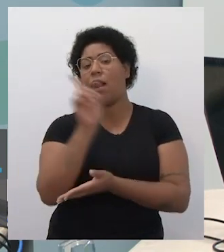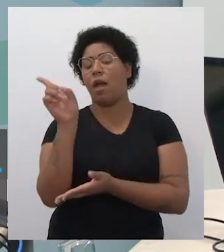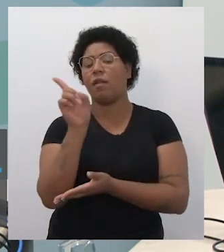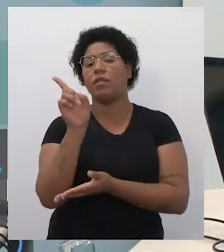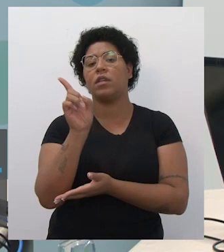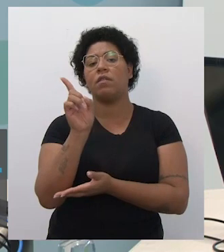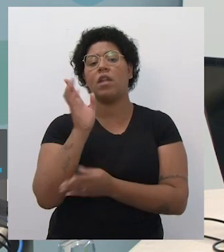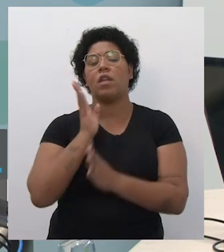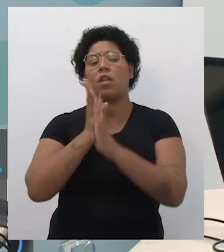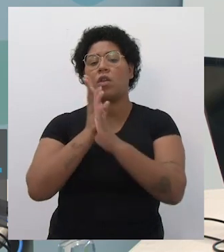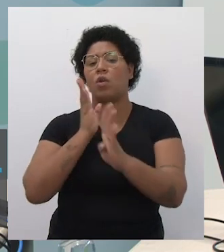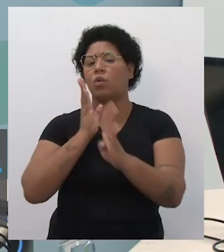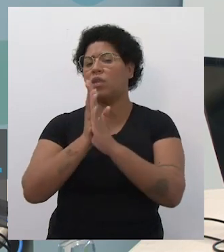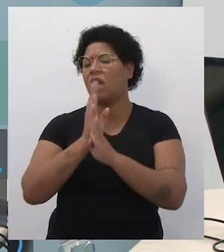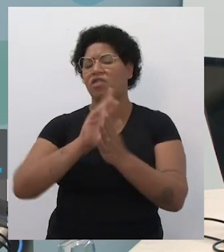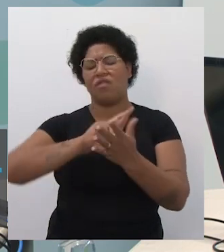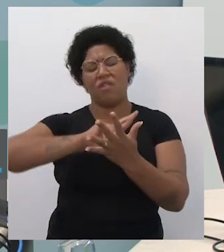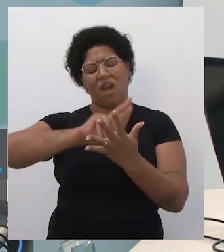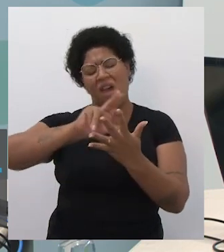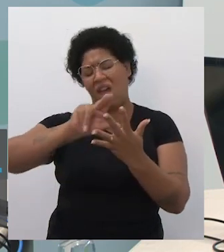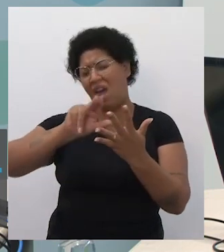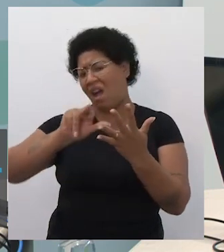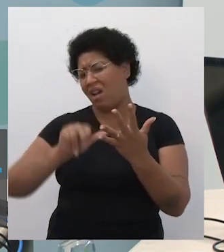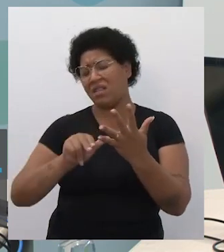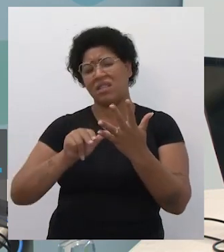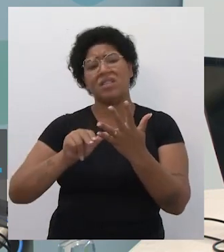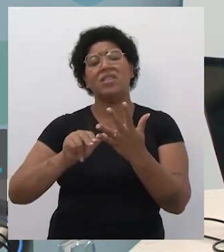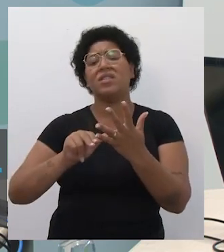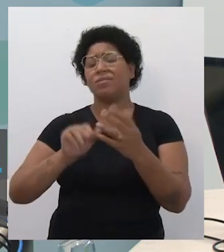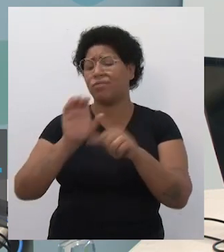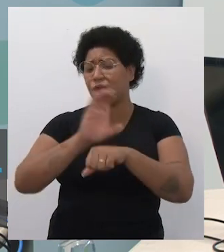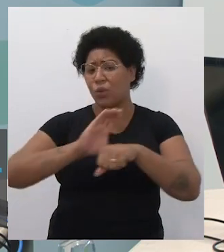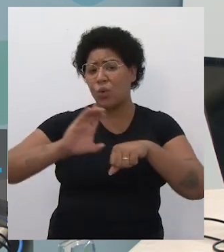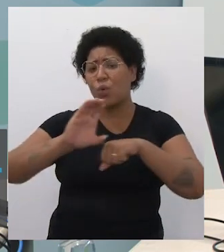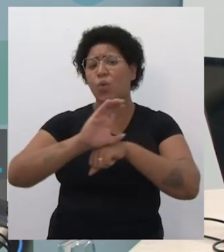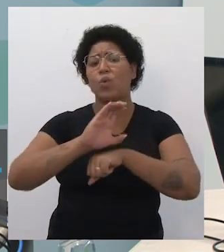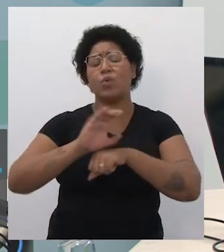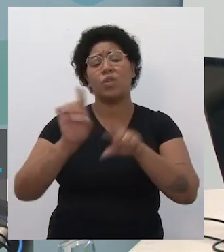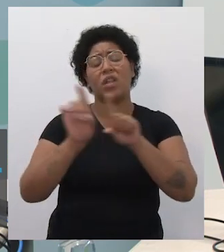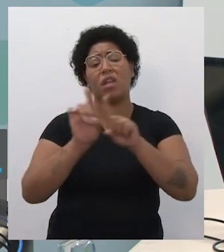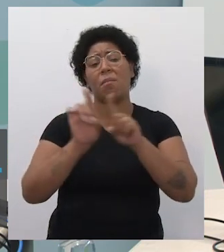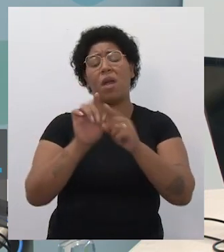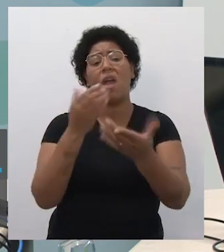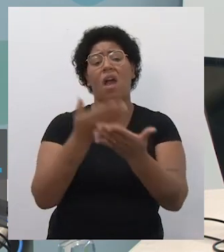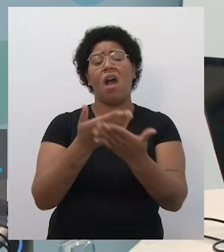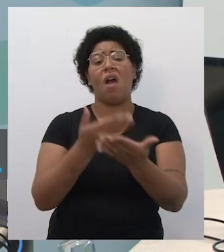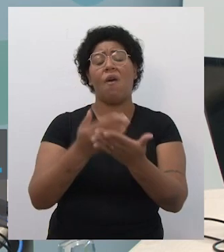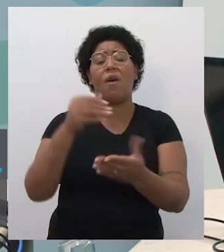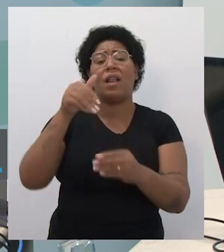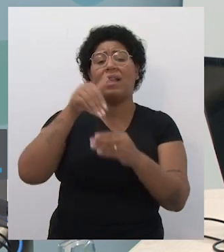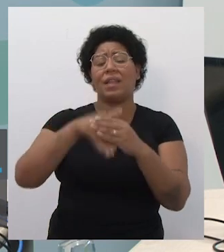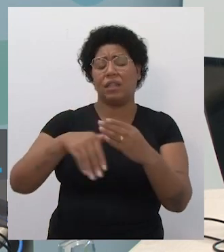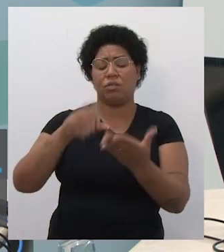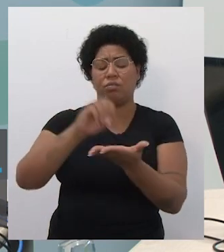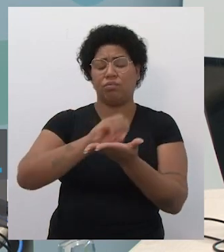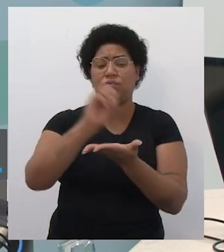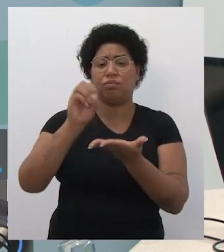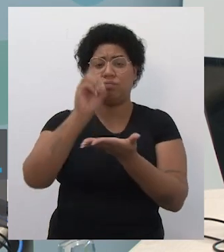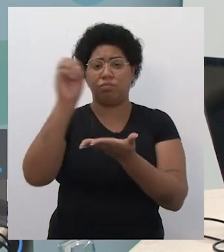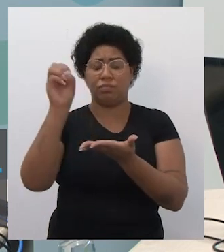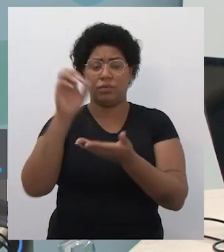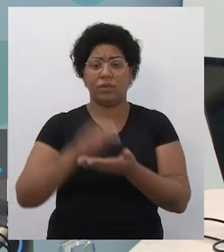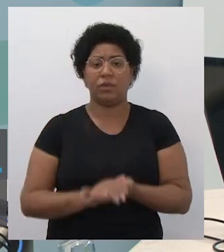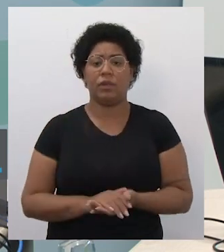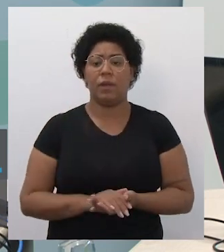encontrar várias playlists de todas as formações e aulas do Centro de Mídia, né? CMSP.